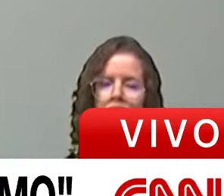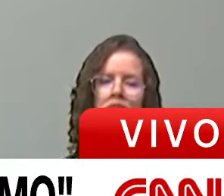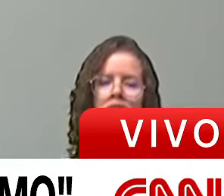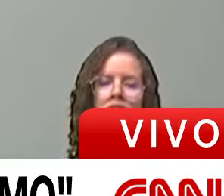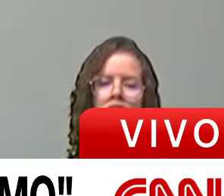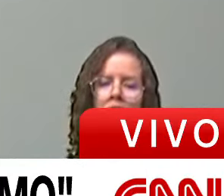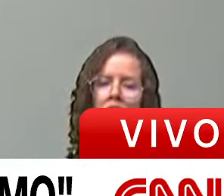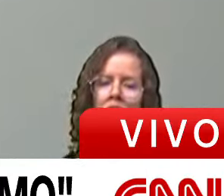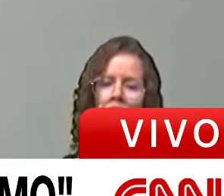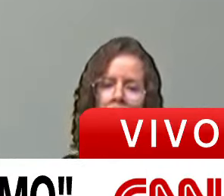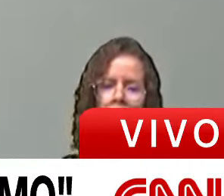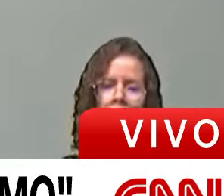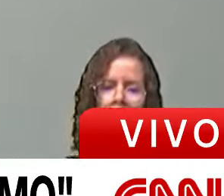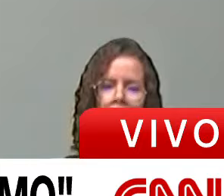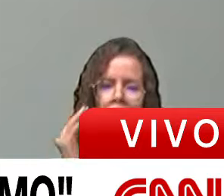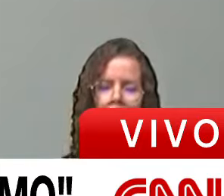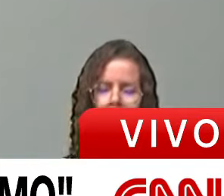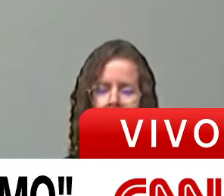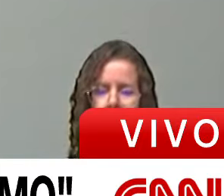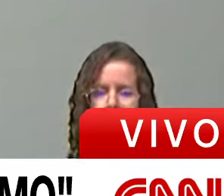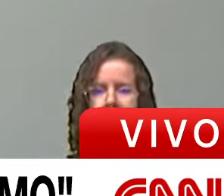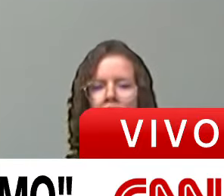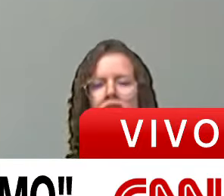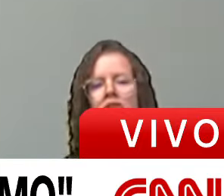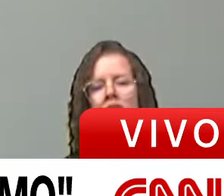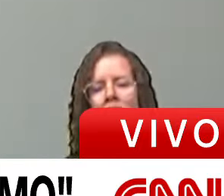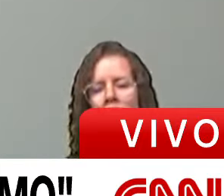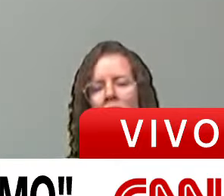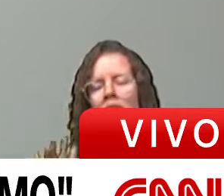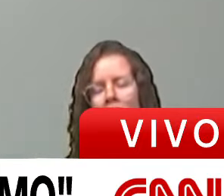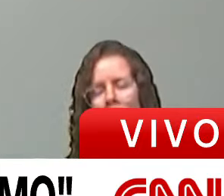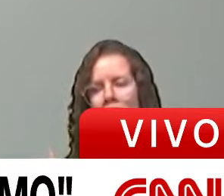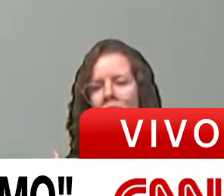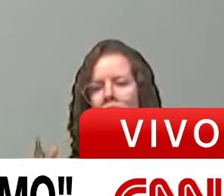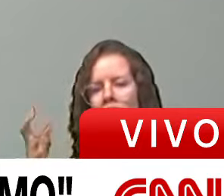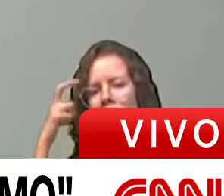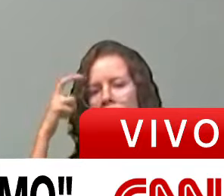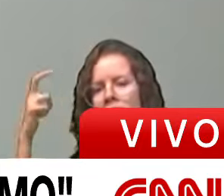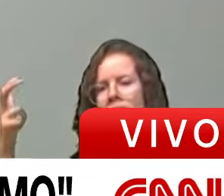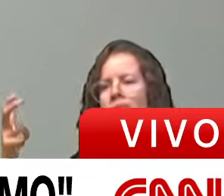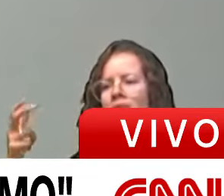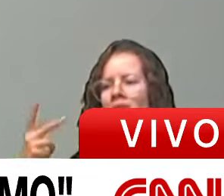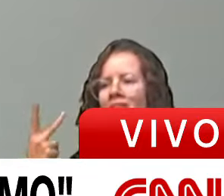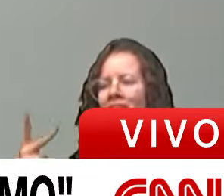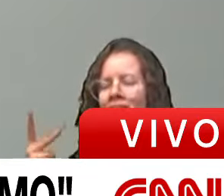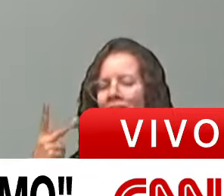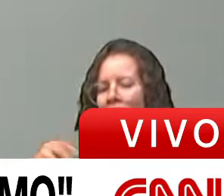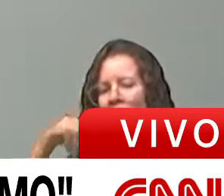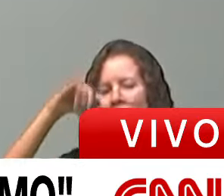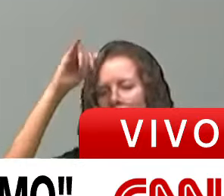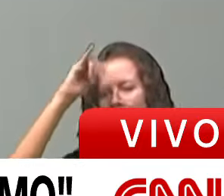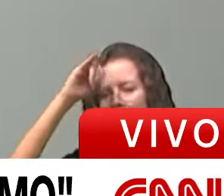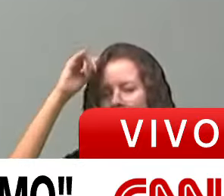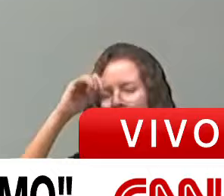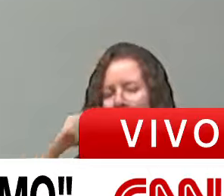disse a a desinteligência natural eu chamaria burrice mesmo